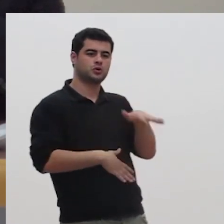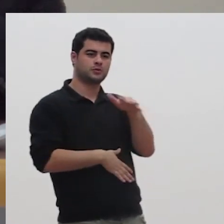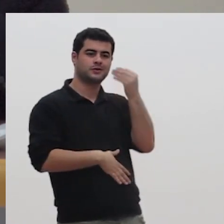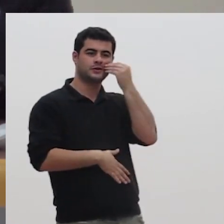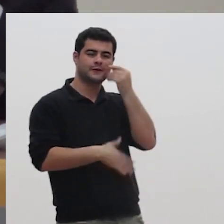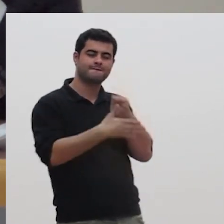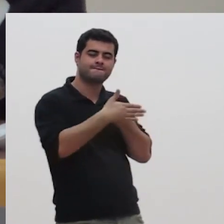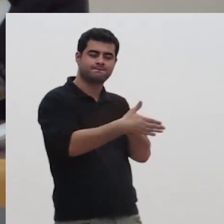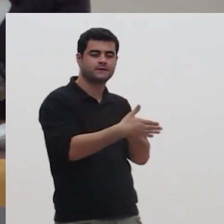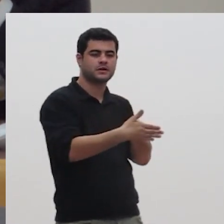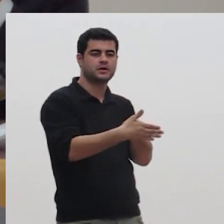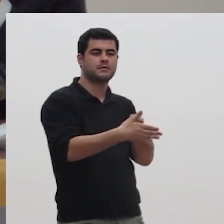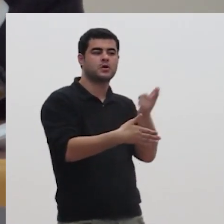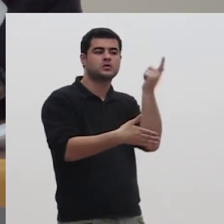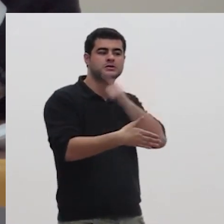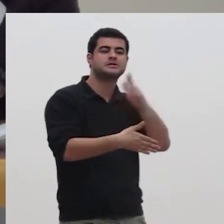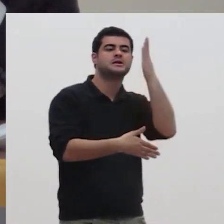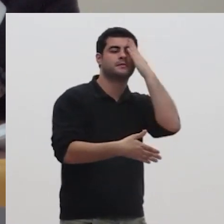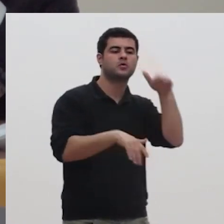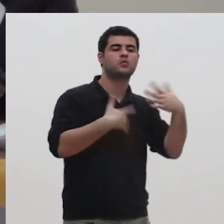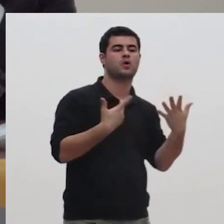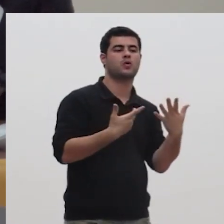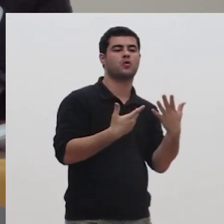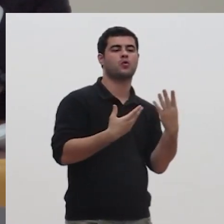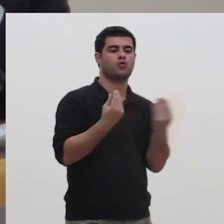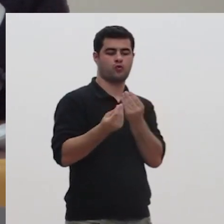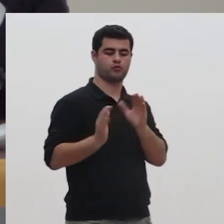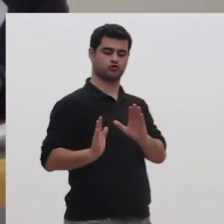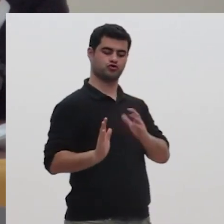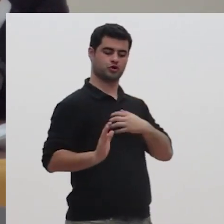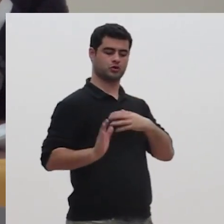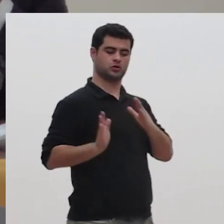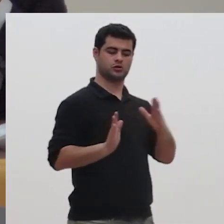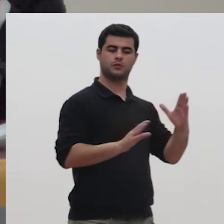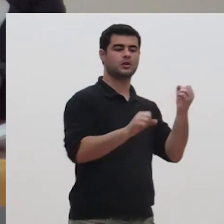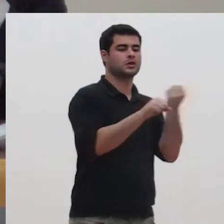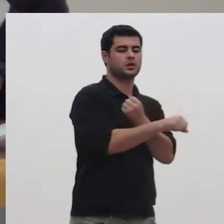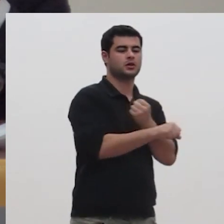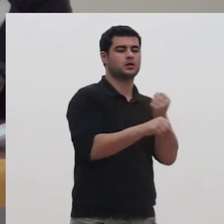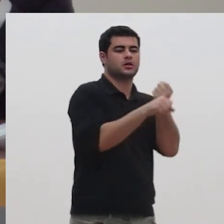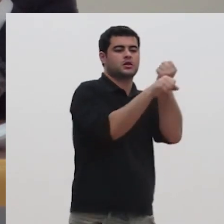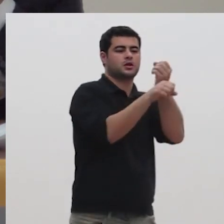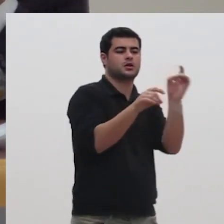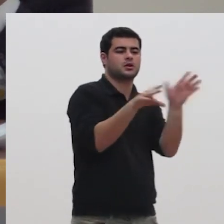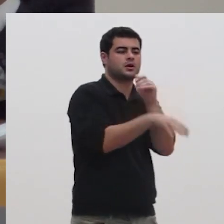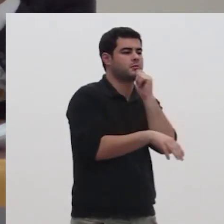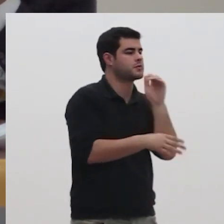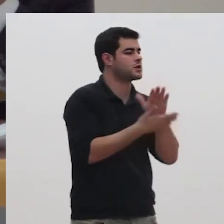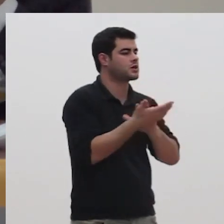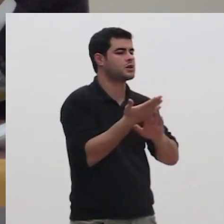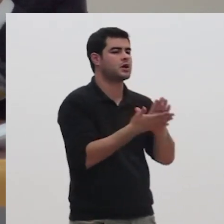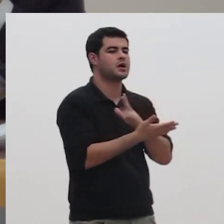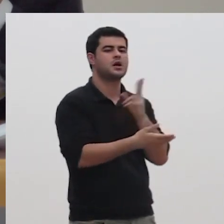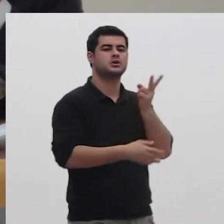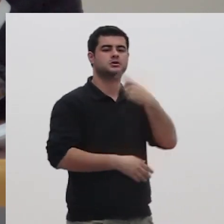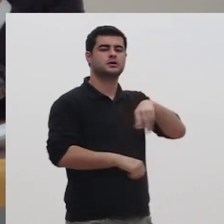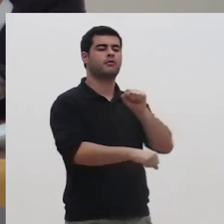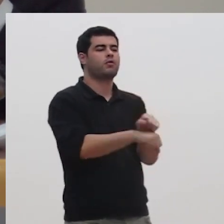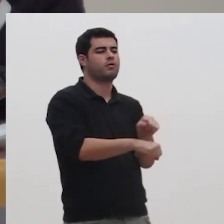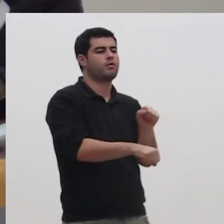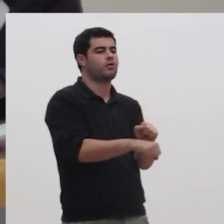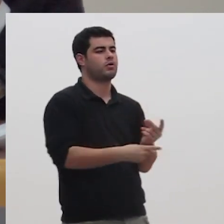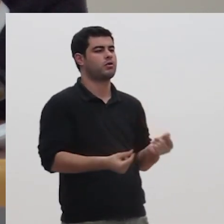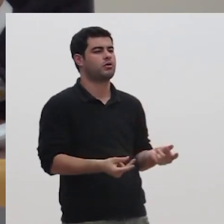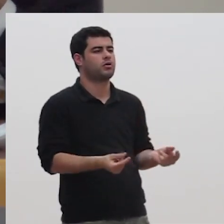pressionar a reitoria para simplesmente saber qual é a ordem das obras, por que nada termina, por que todo mundo está sempre esperando a sua